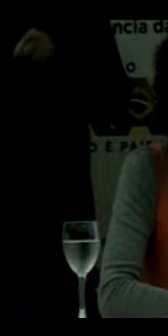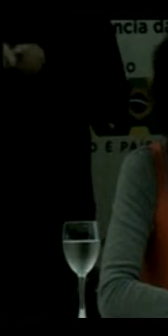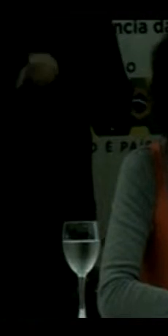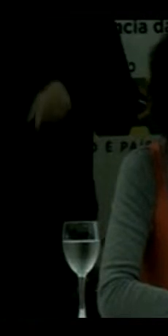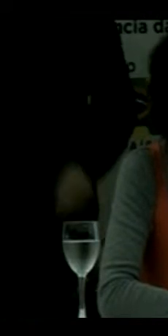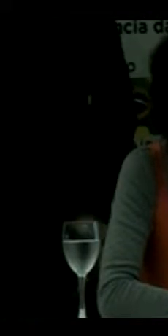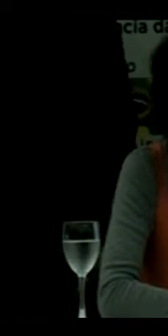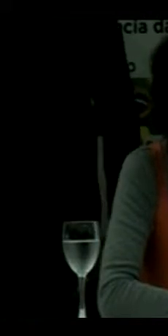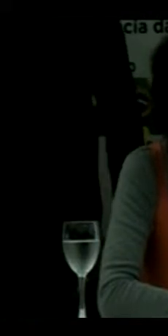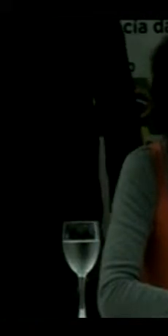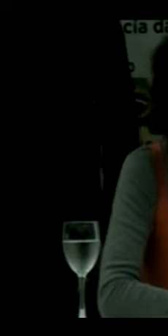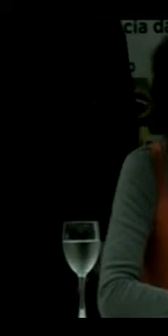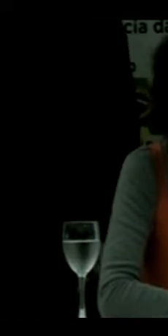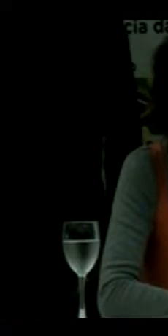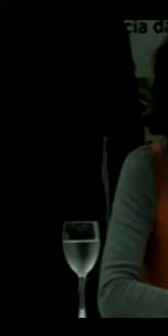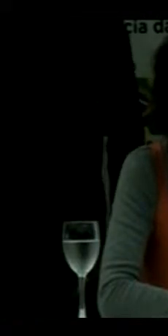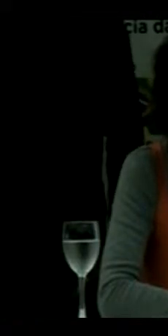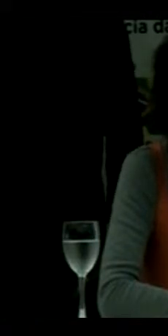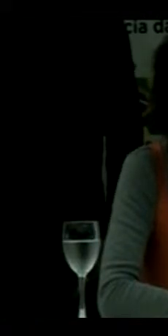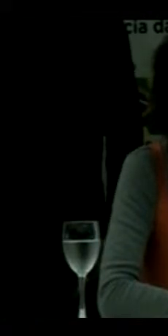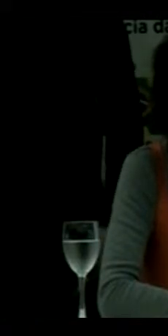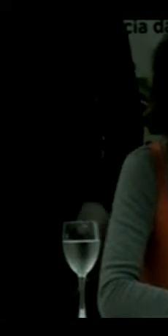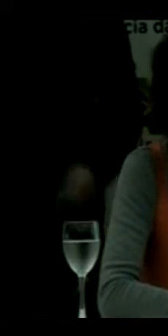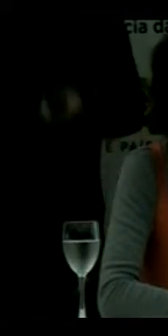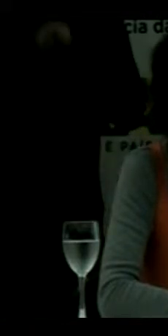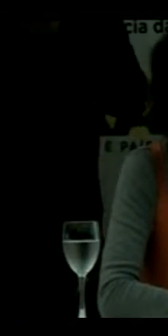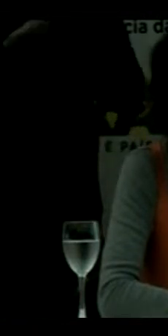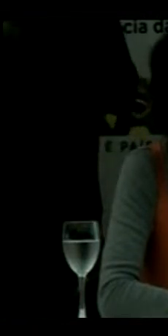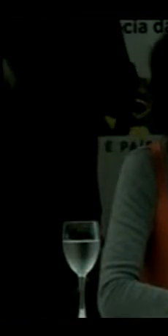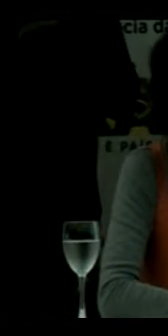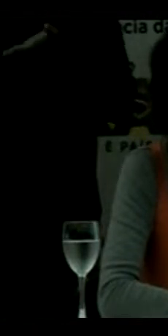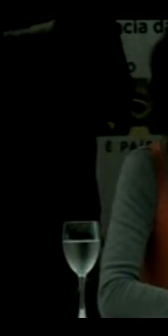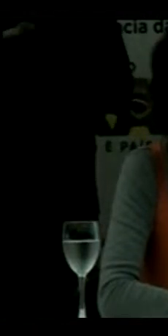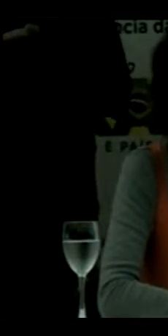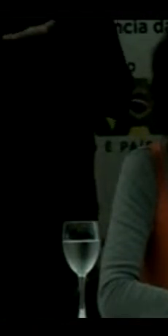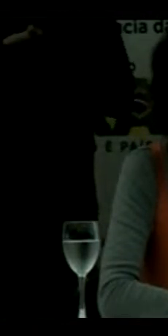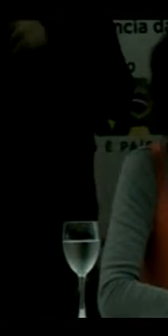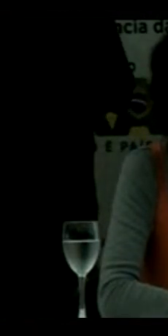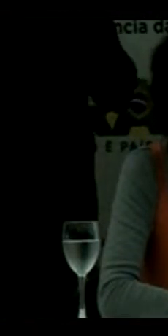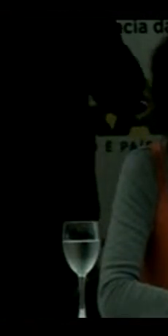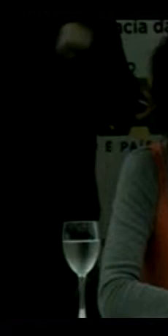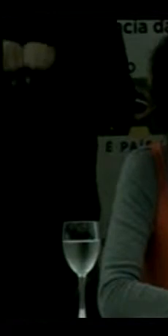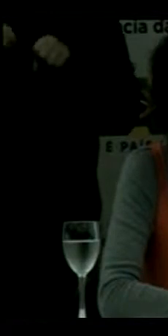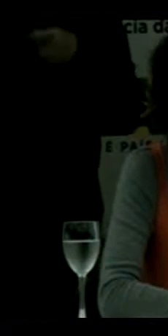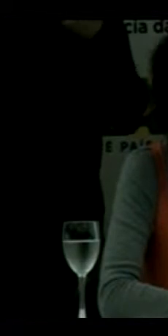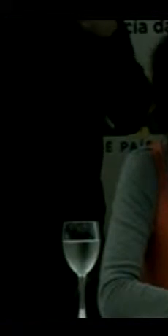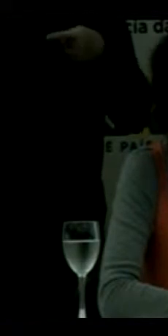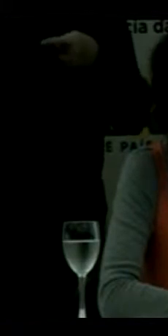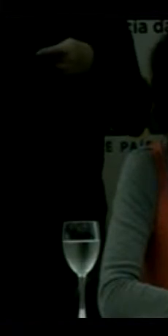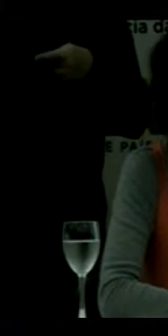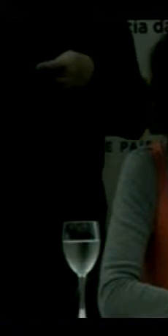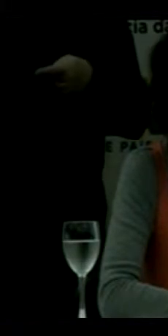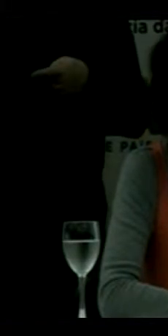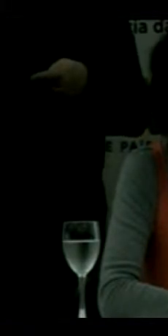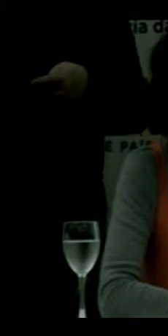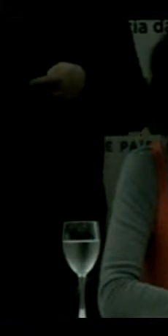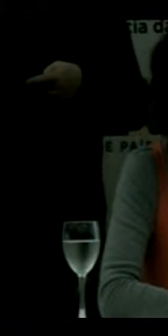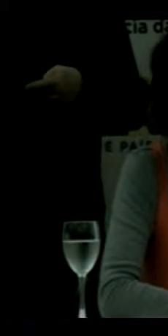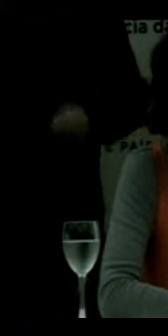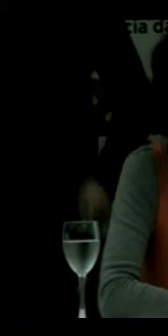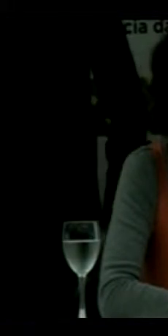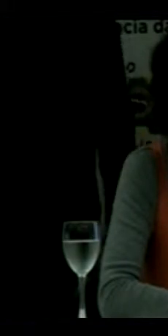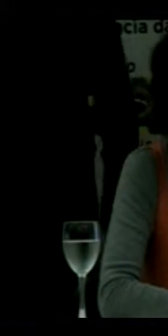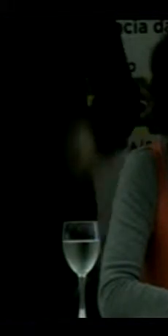Materializar a definição em um documento base, se sistema, se política nacional ou se outra figura jurídica. E formatar